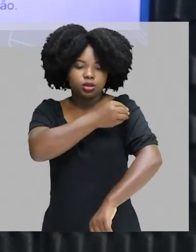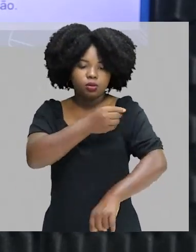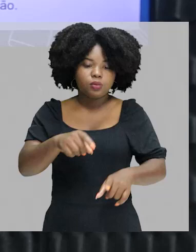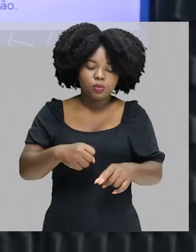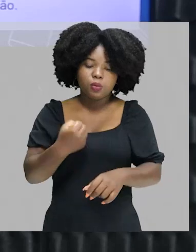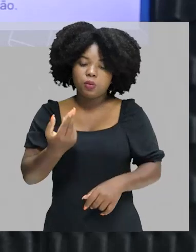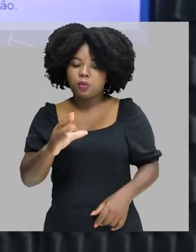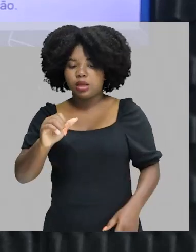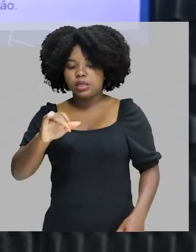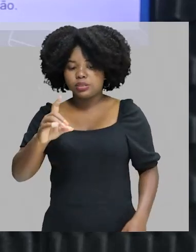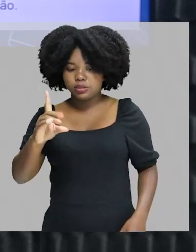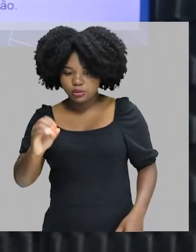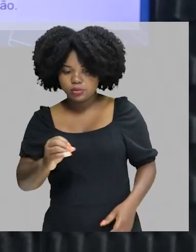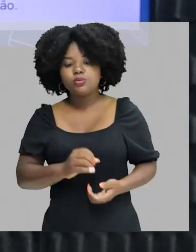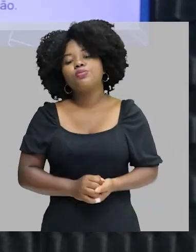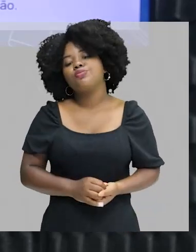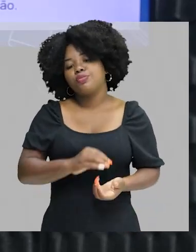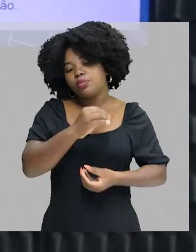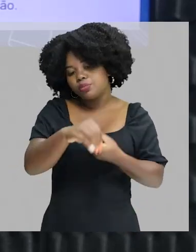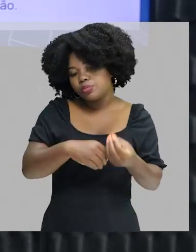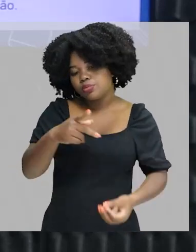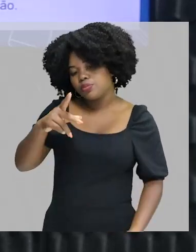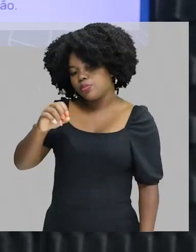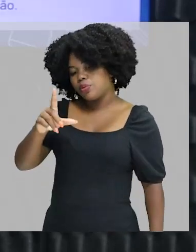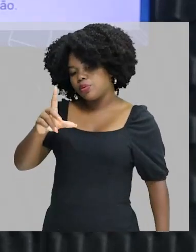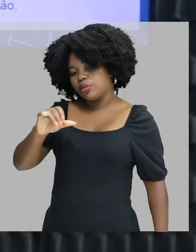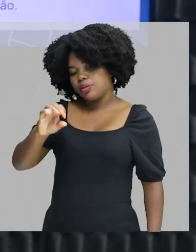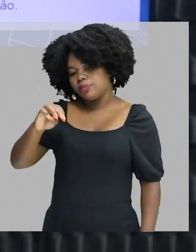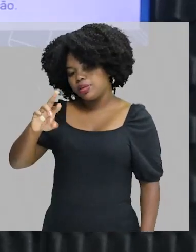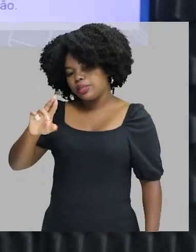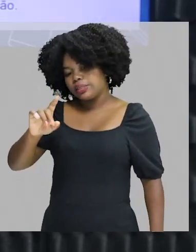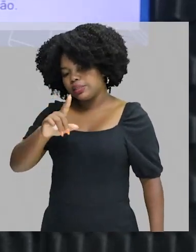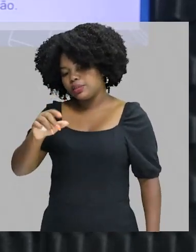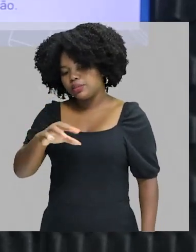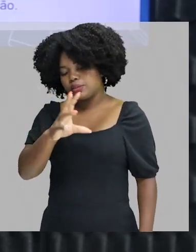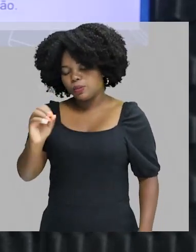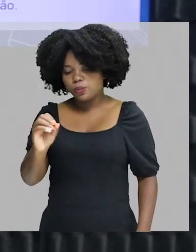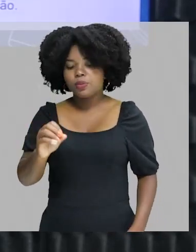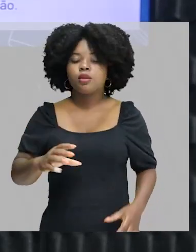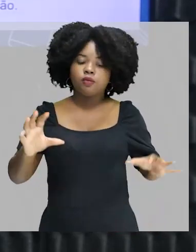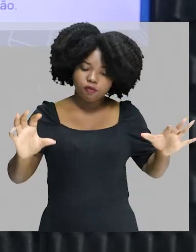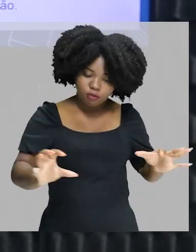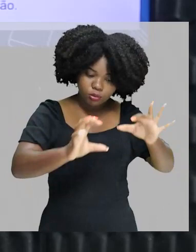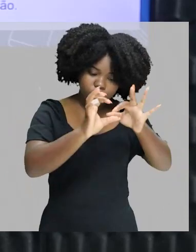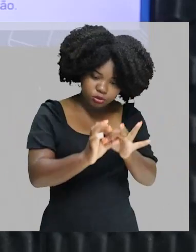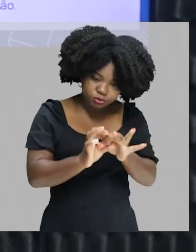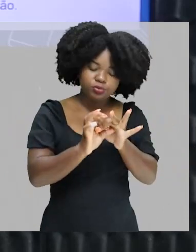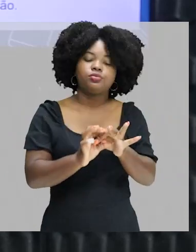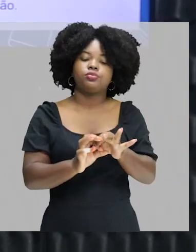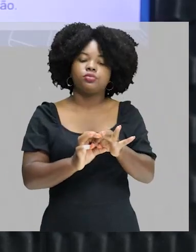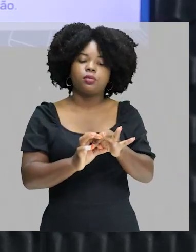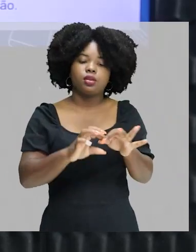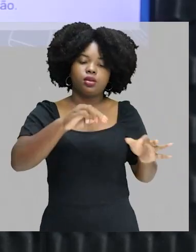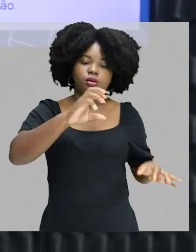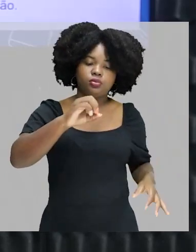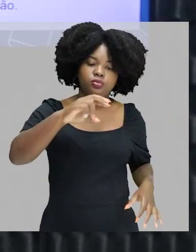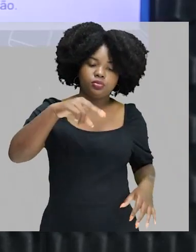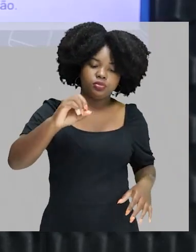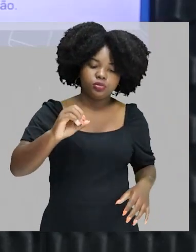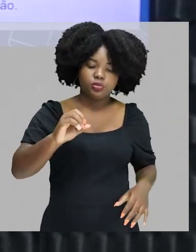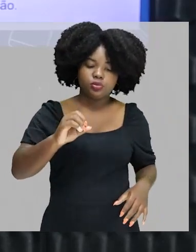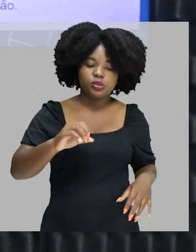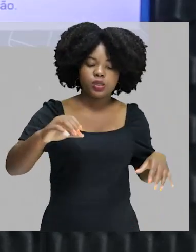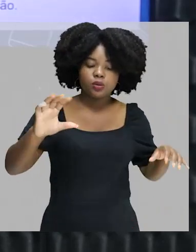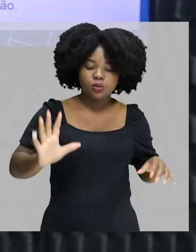ácido, numa reação de polimerização. Então, nós vamos juntar os monômeros e quando acontece essa